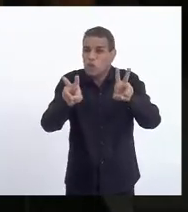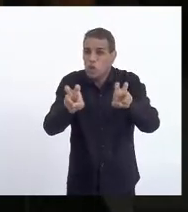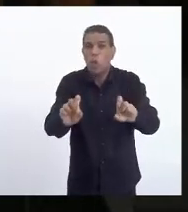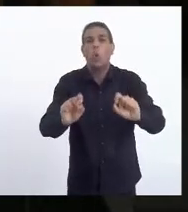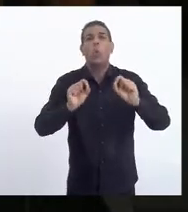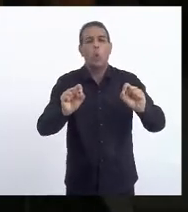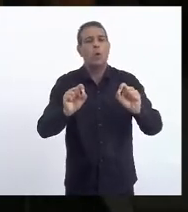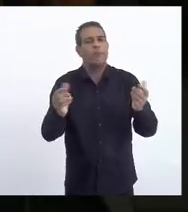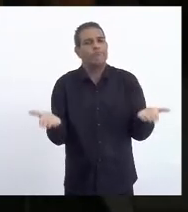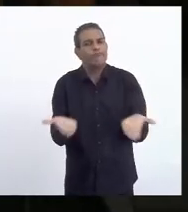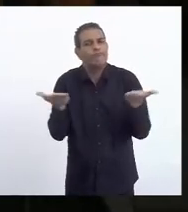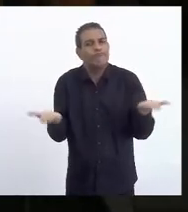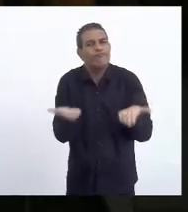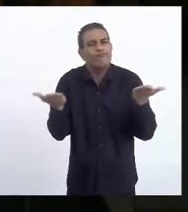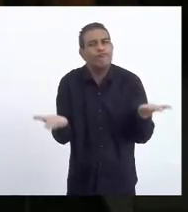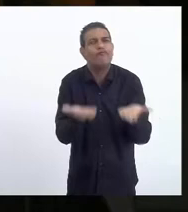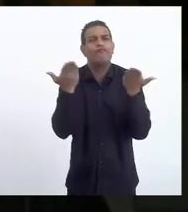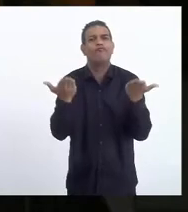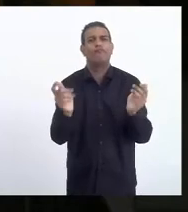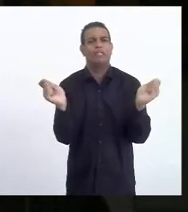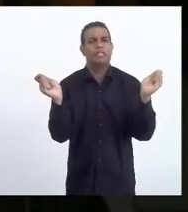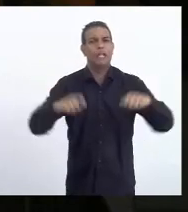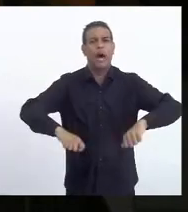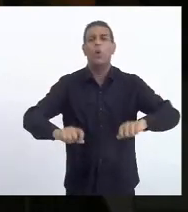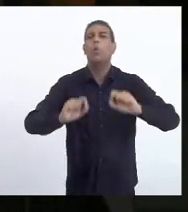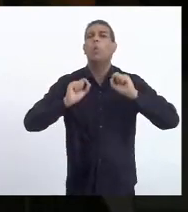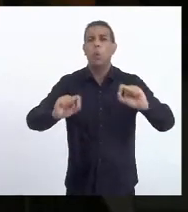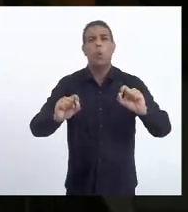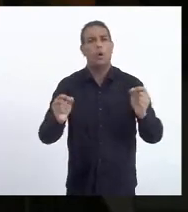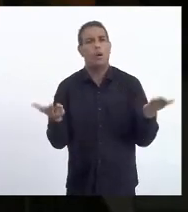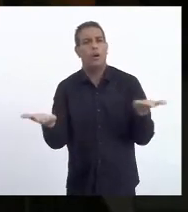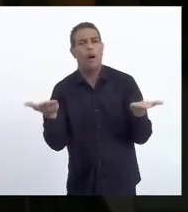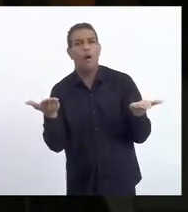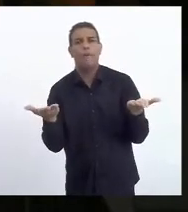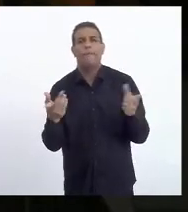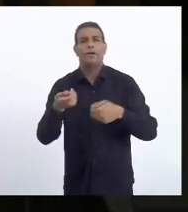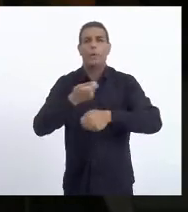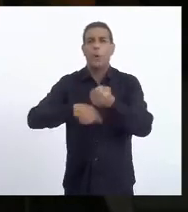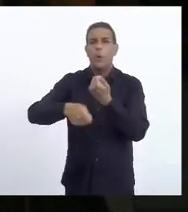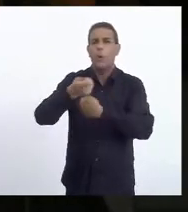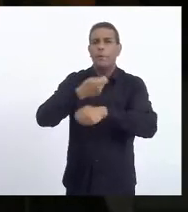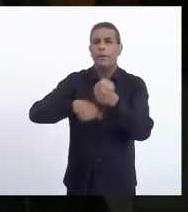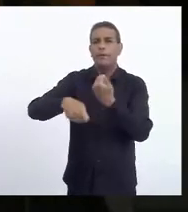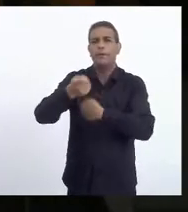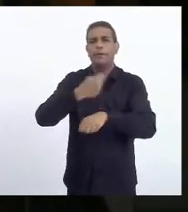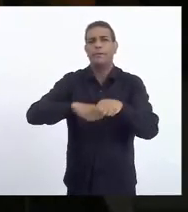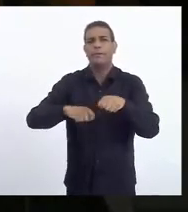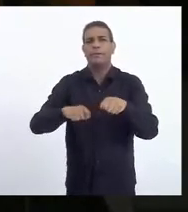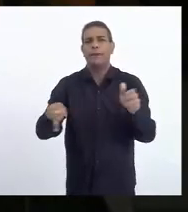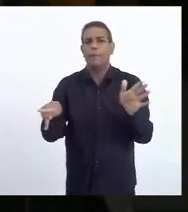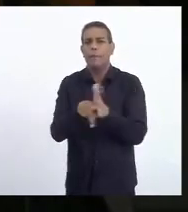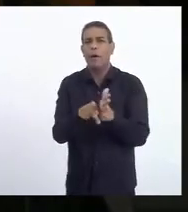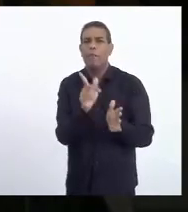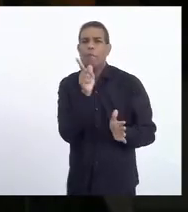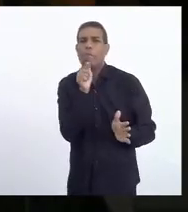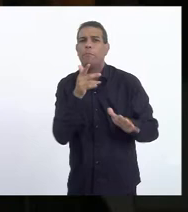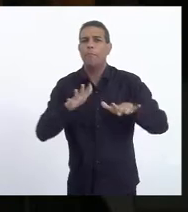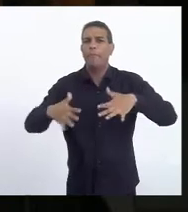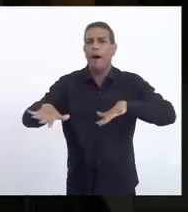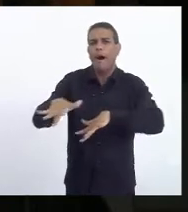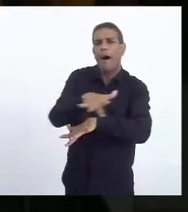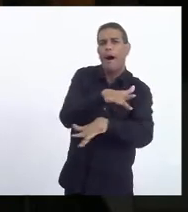o incentivo devido a economia do mar eu